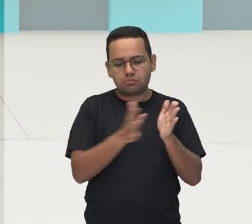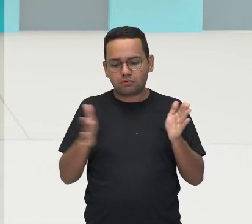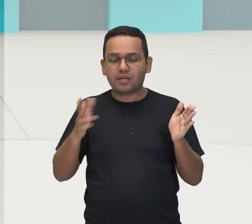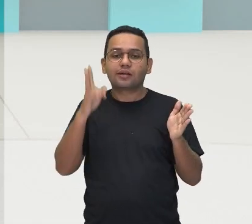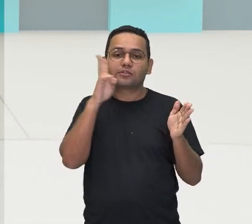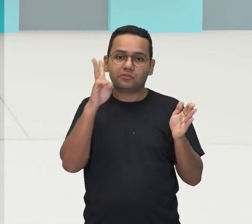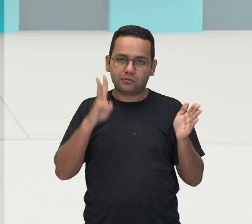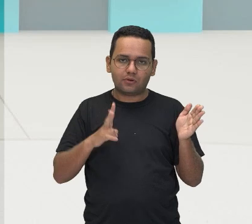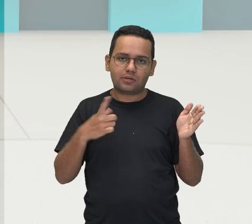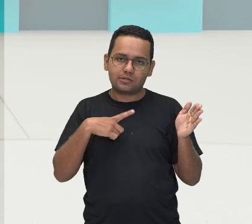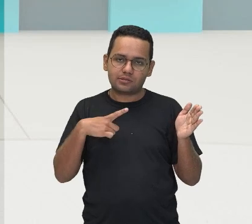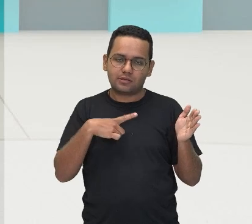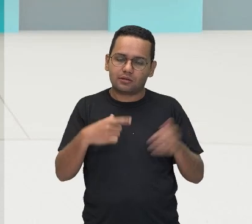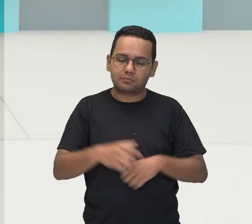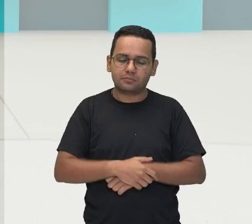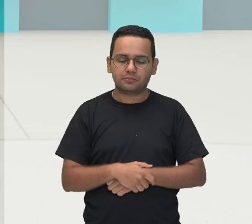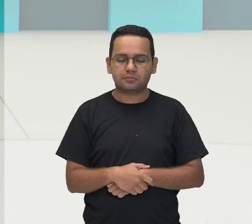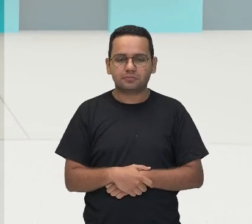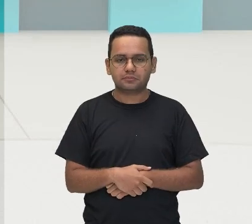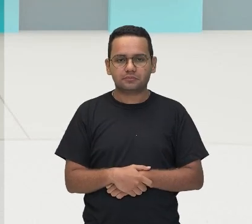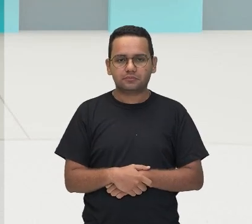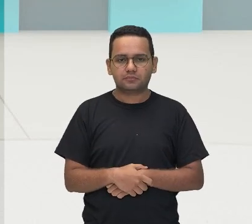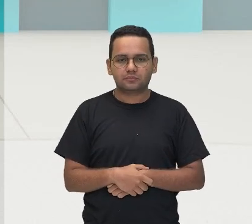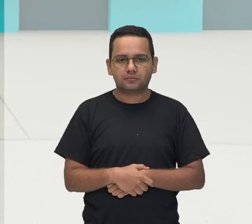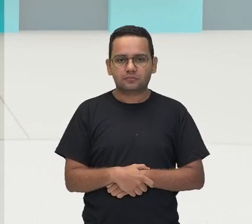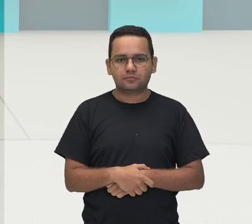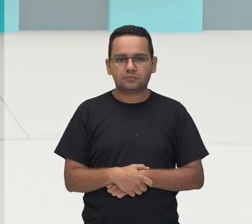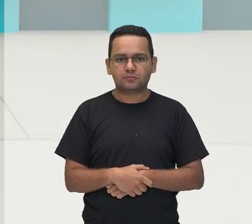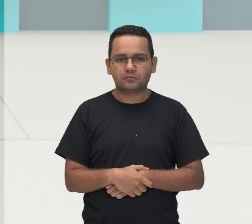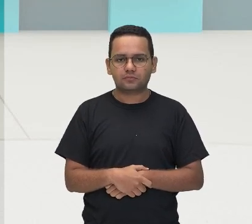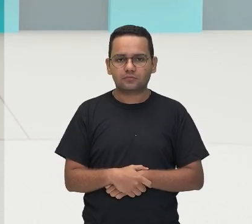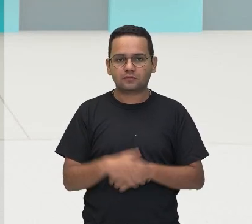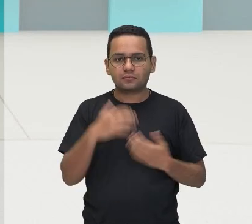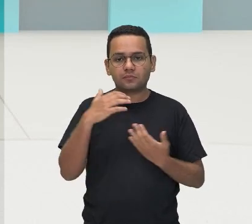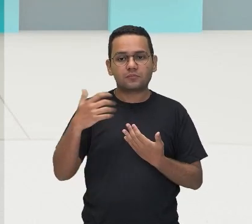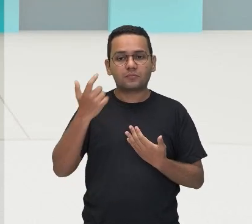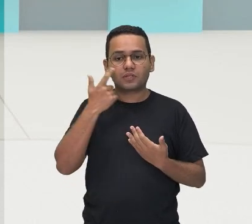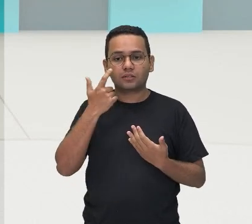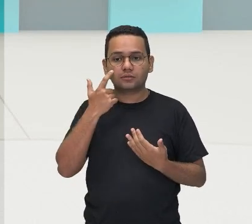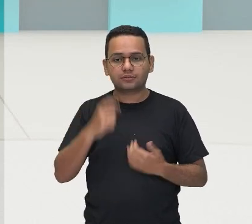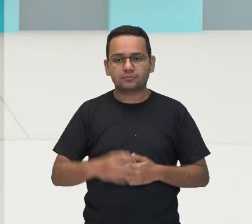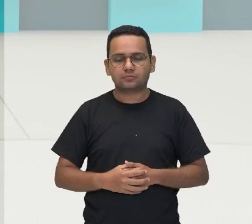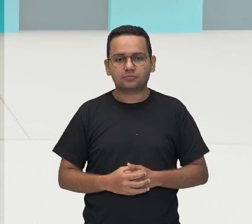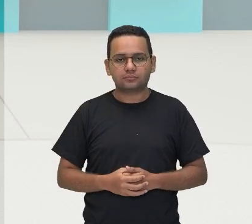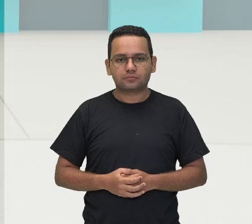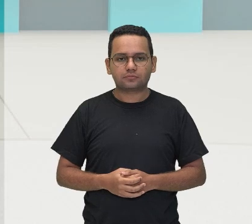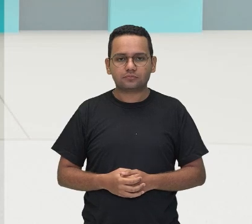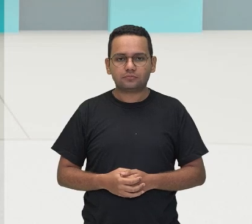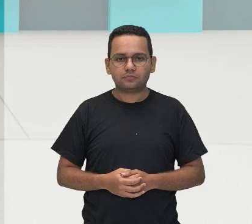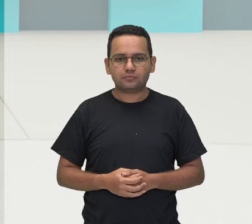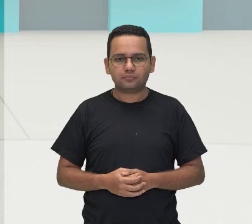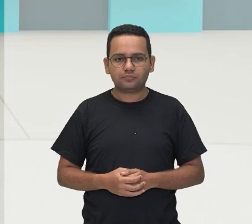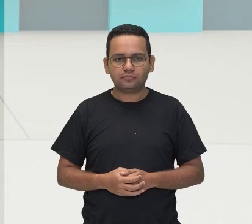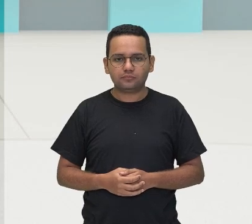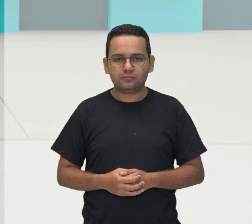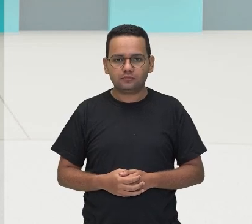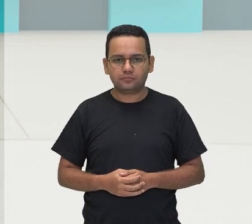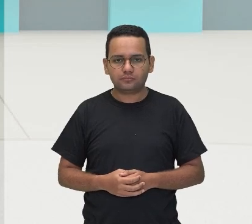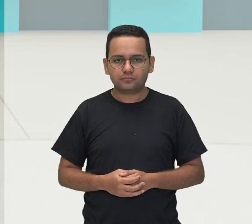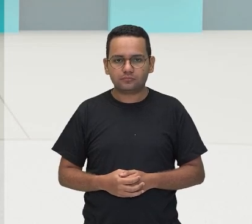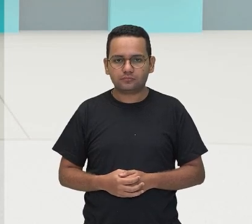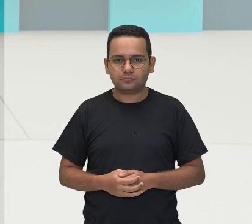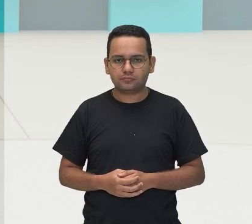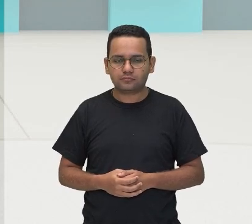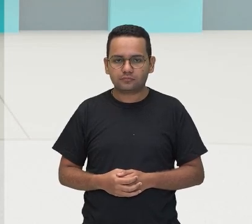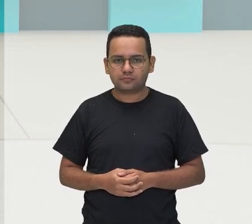a história da humanidade. E, por falar em lutas, né, vocês vão poder observar,